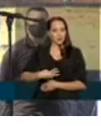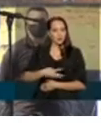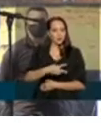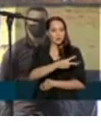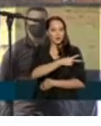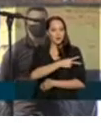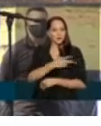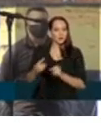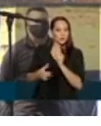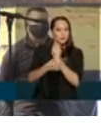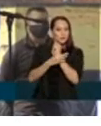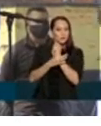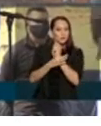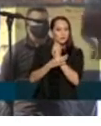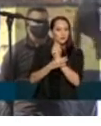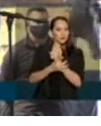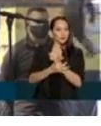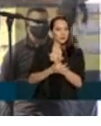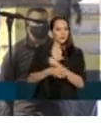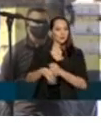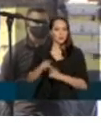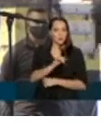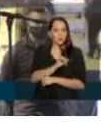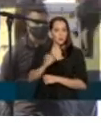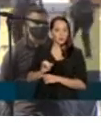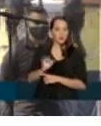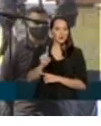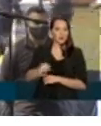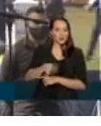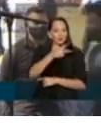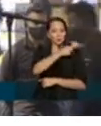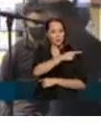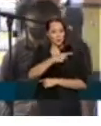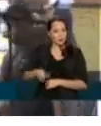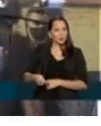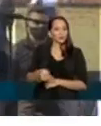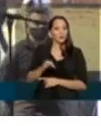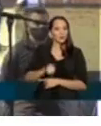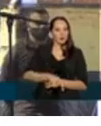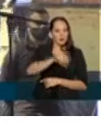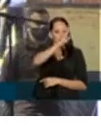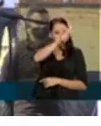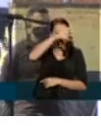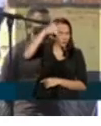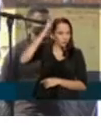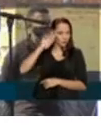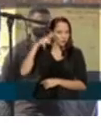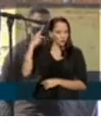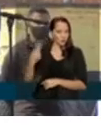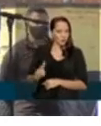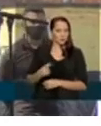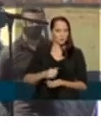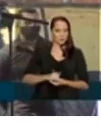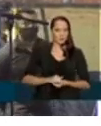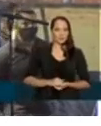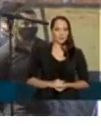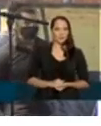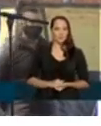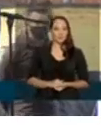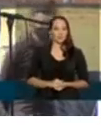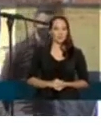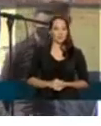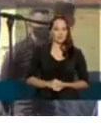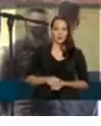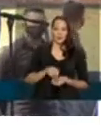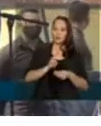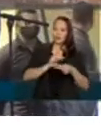Gabinete de Segurança Institucional da Presidência da República, Augusto Heleno Ribeiro Pereira, em nome